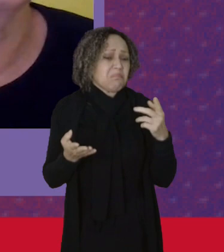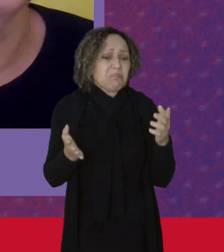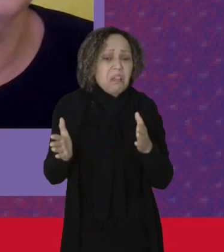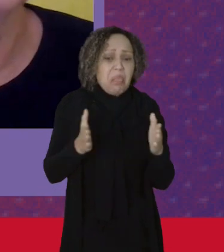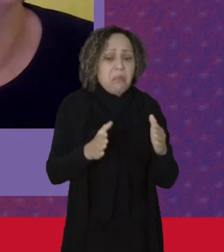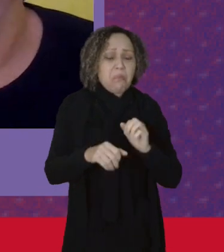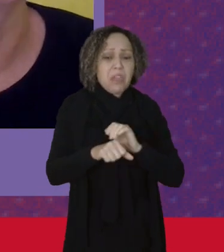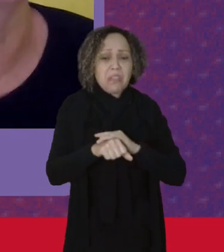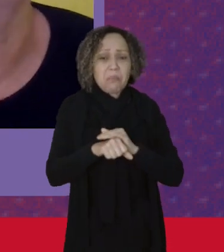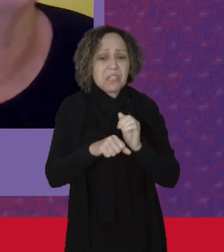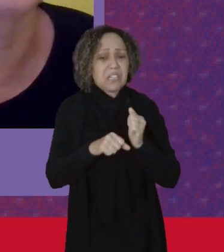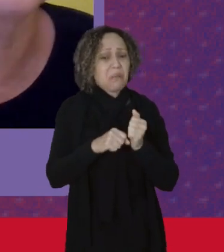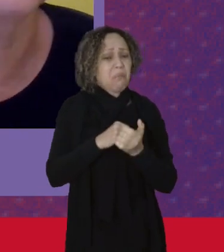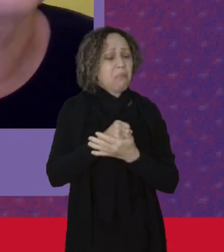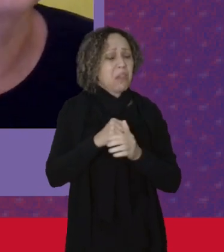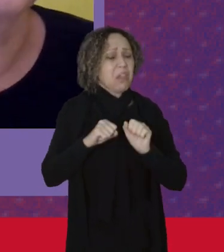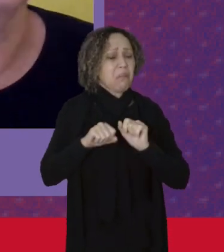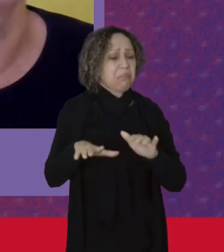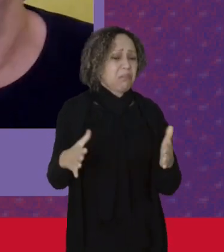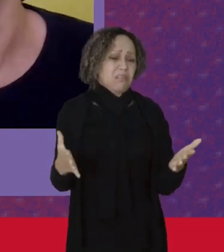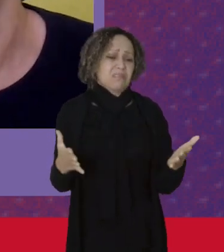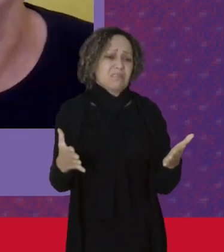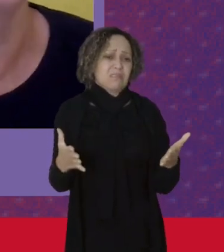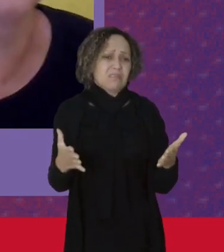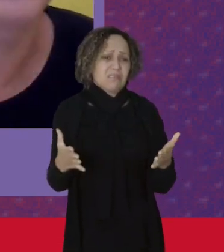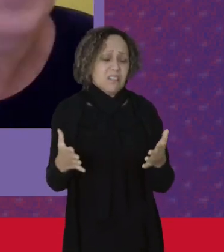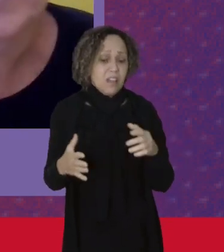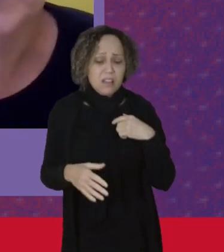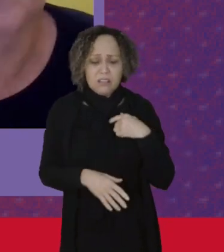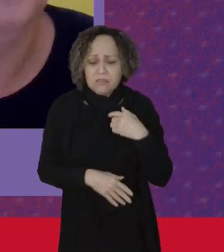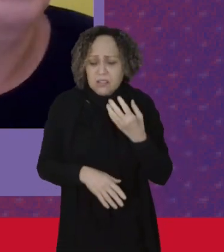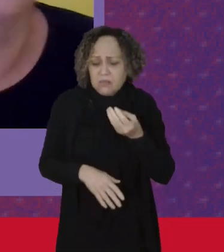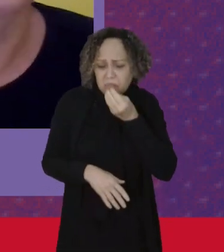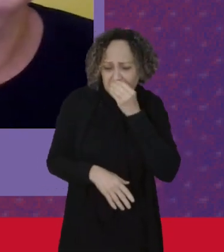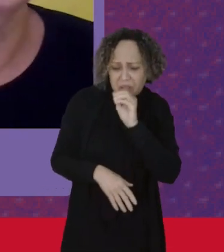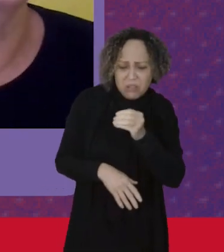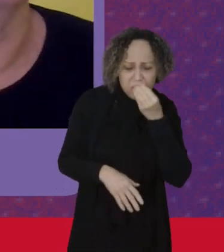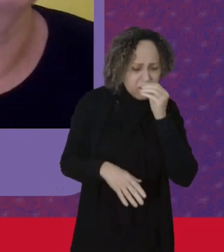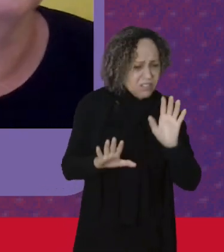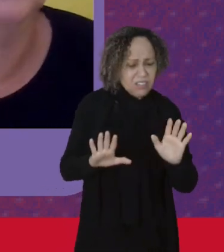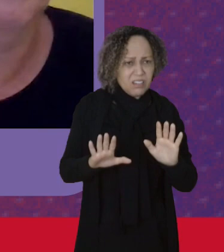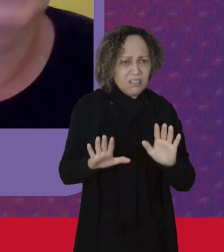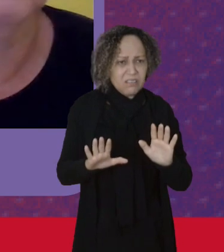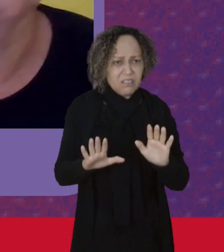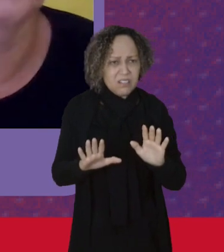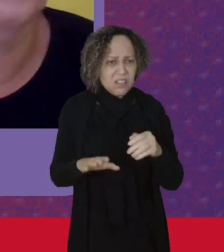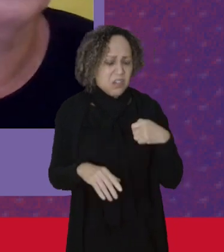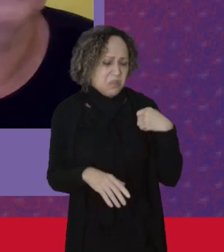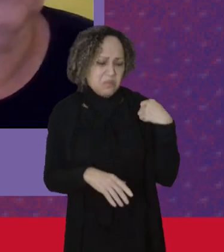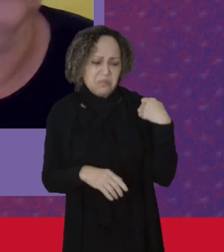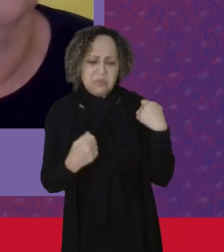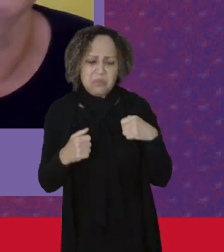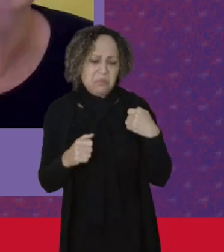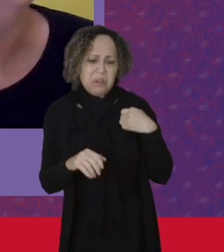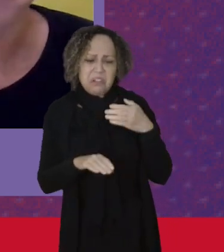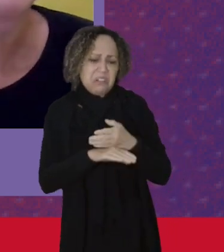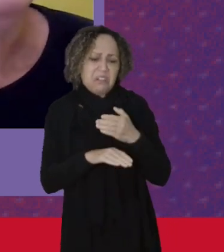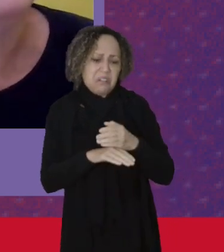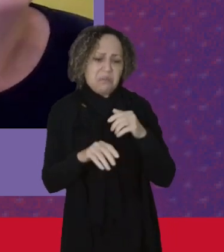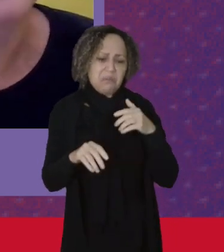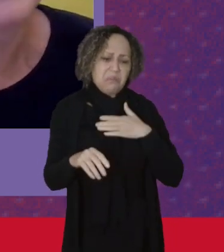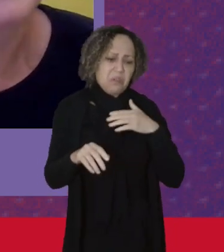precisam ser minorados para que eu tenha mais segurança para ir para o meu trabalho, ou que eu não precise ir para o meu trabalho com a frequência que eu